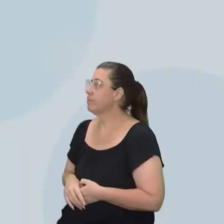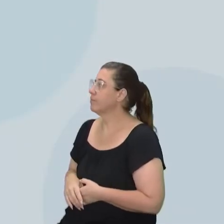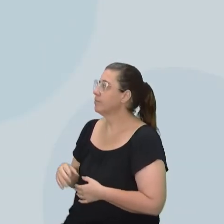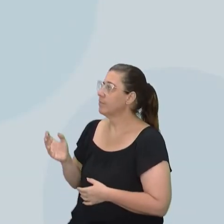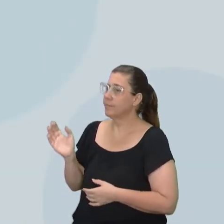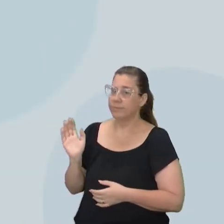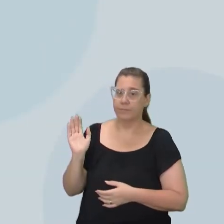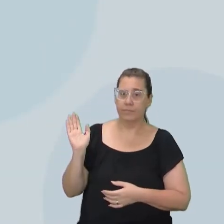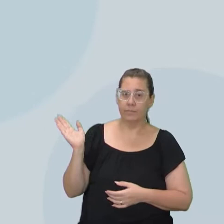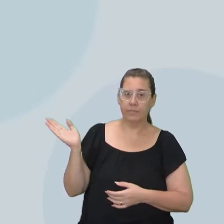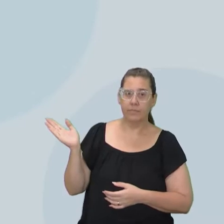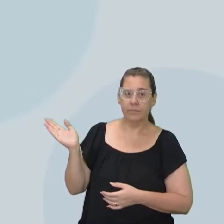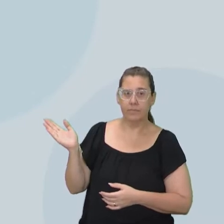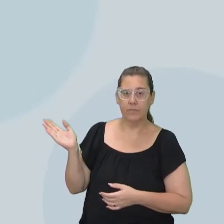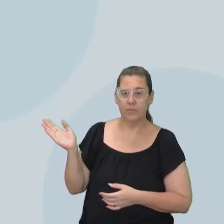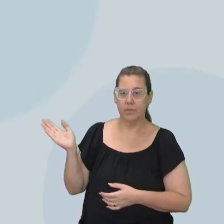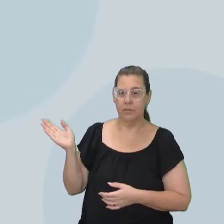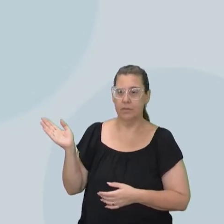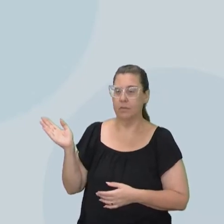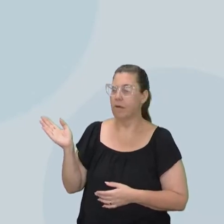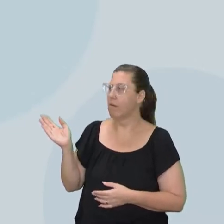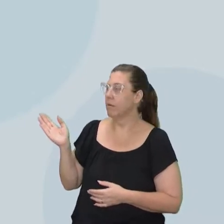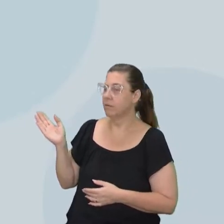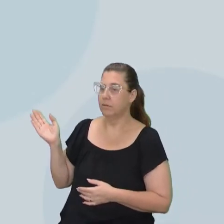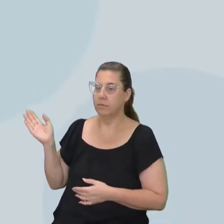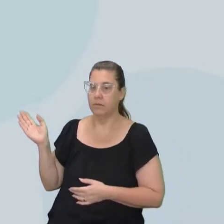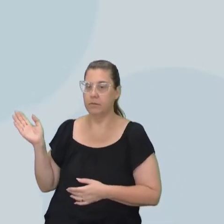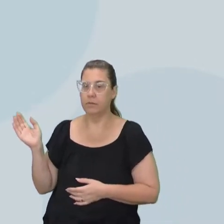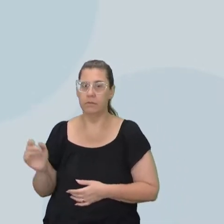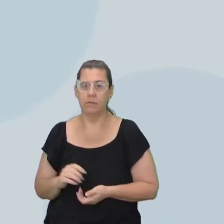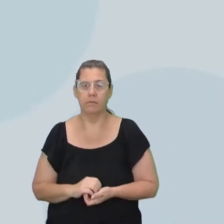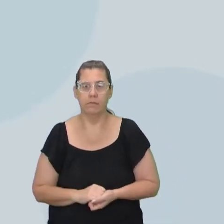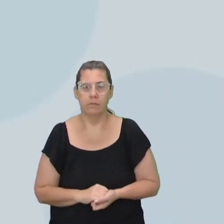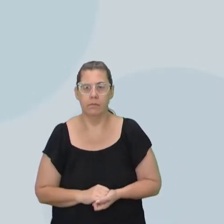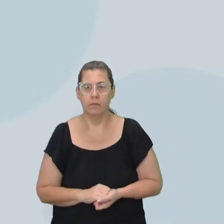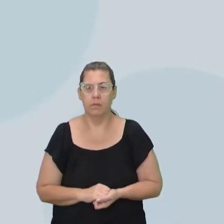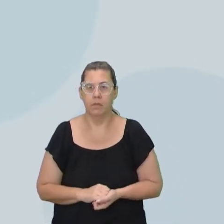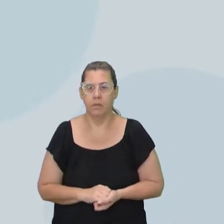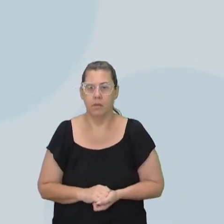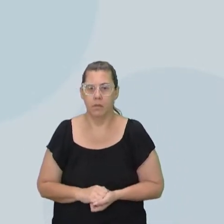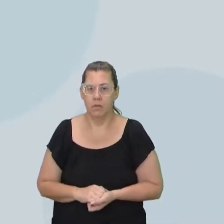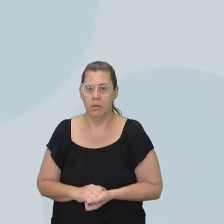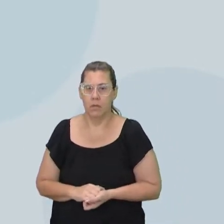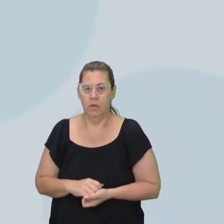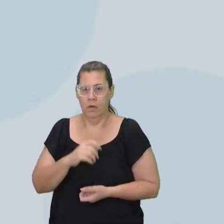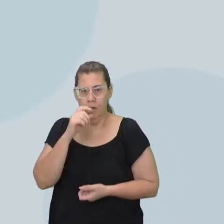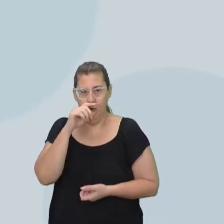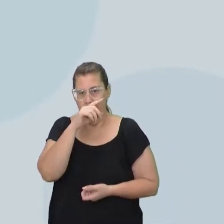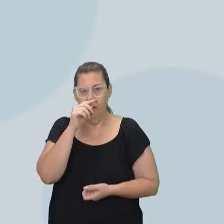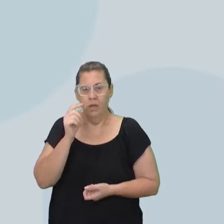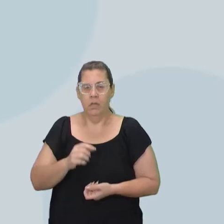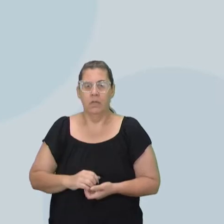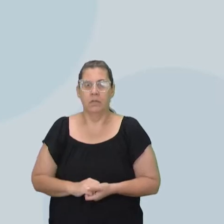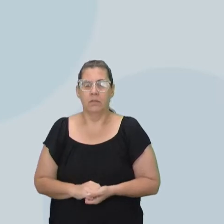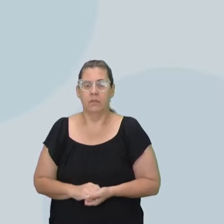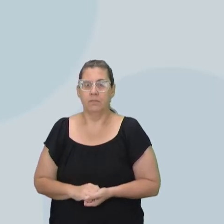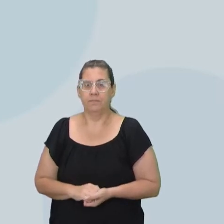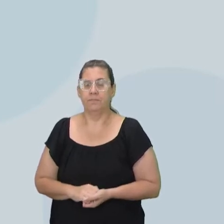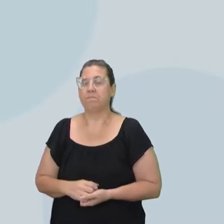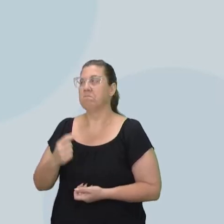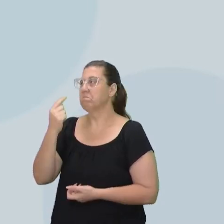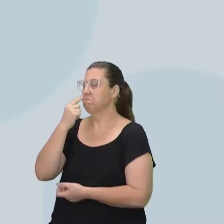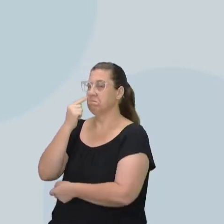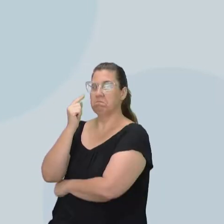Rhode Island and other northeastern U.S. states see a rapid fall in COVID cases. Vamos